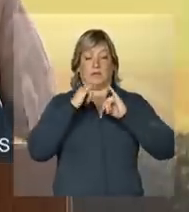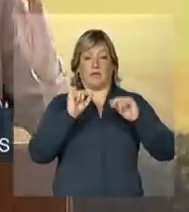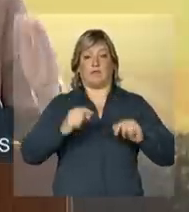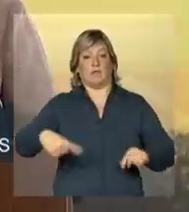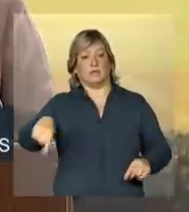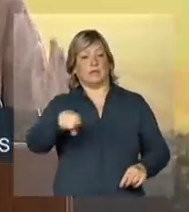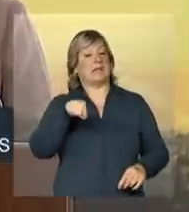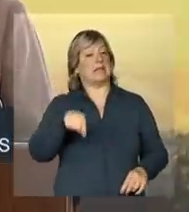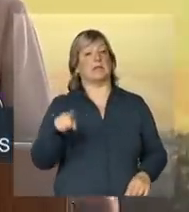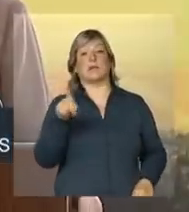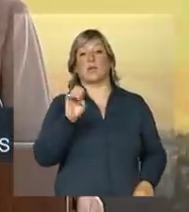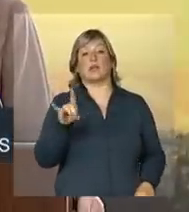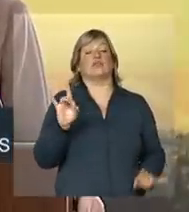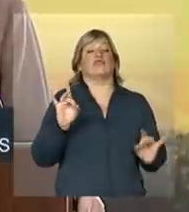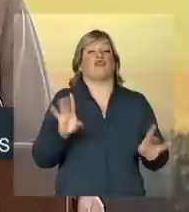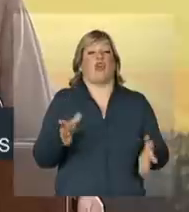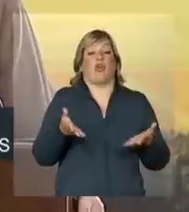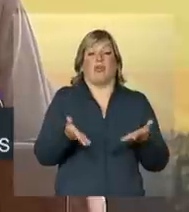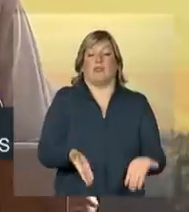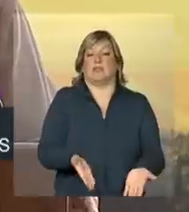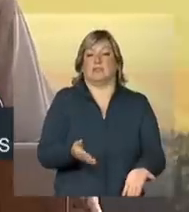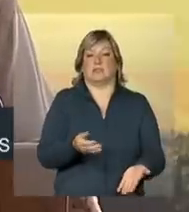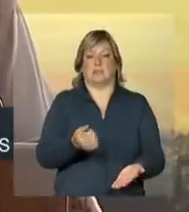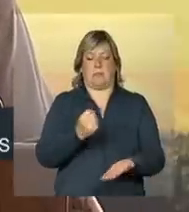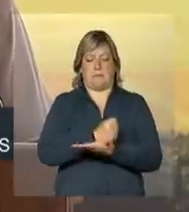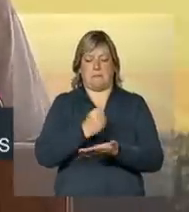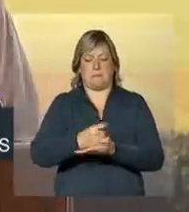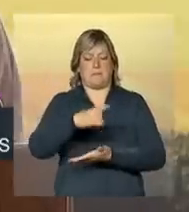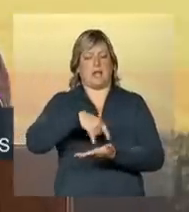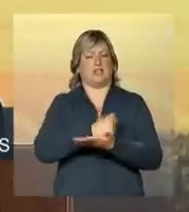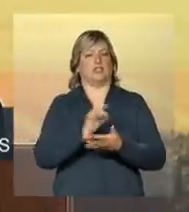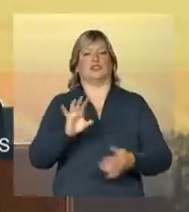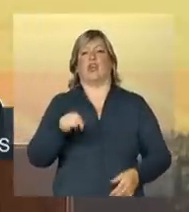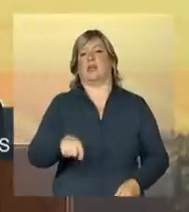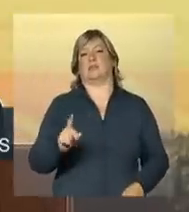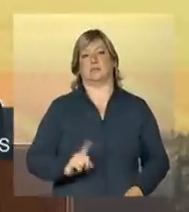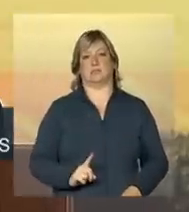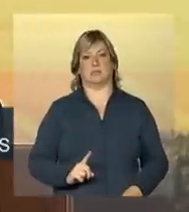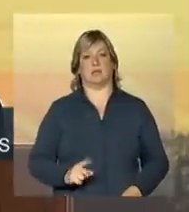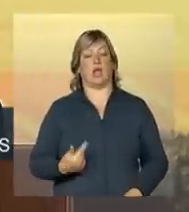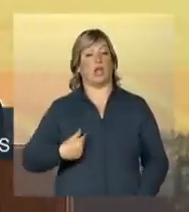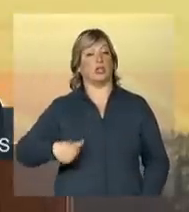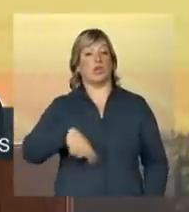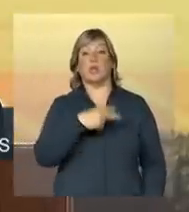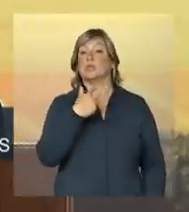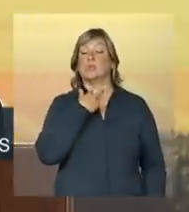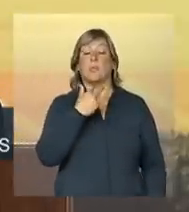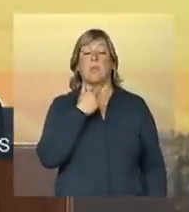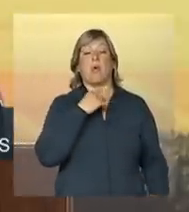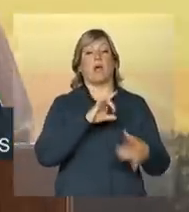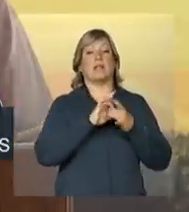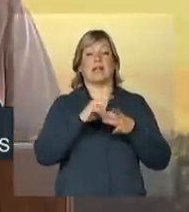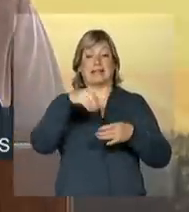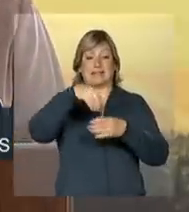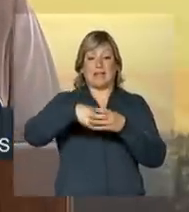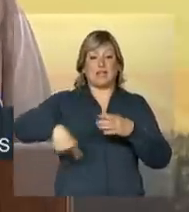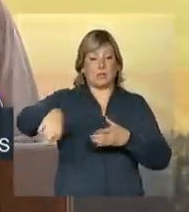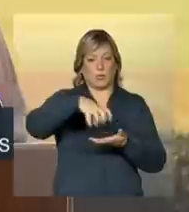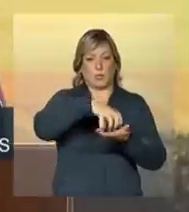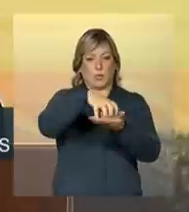ela não é suficiente nós não podemos permitir que nas Comunidades Quilombolas